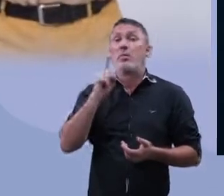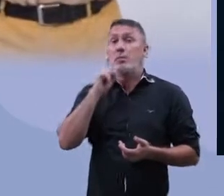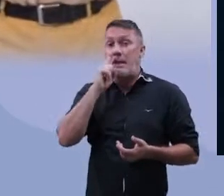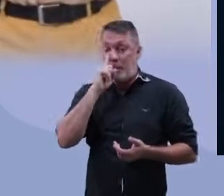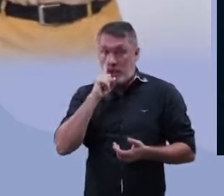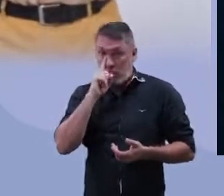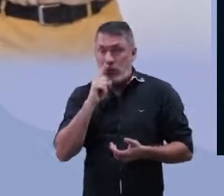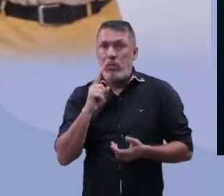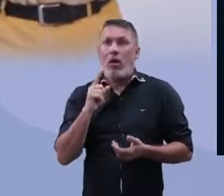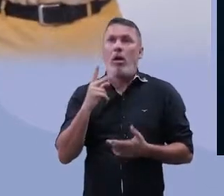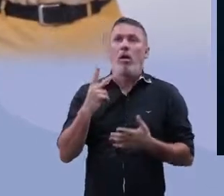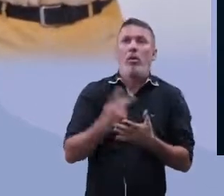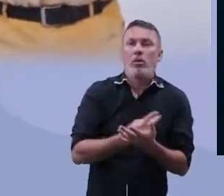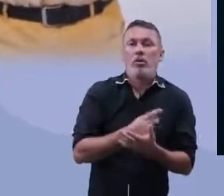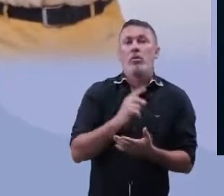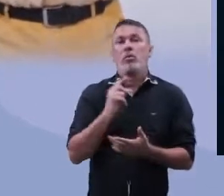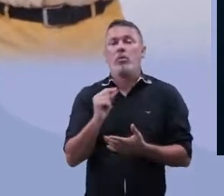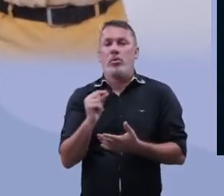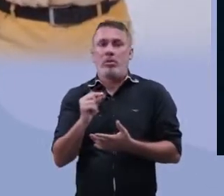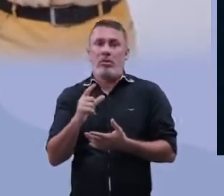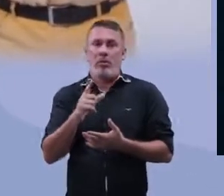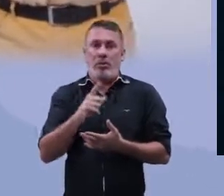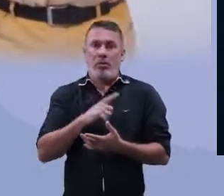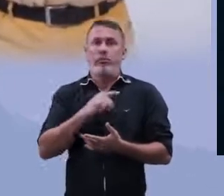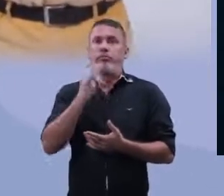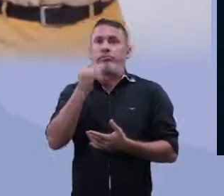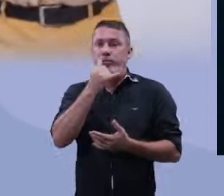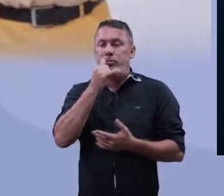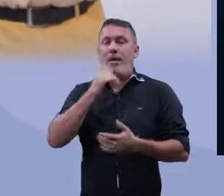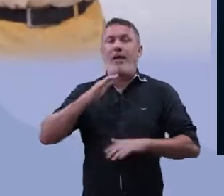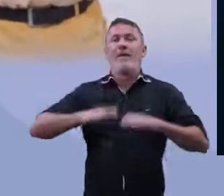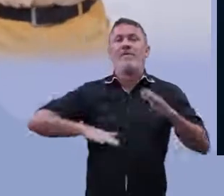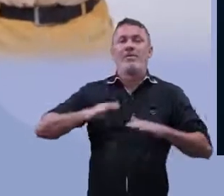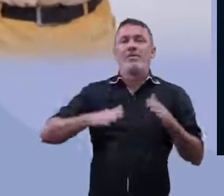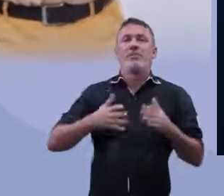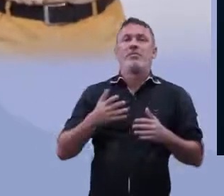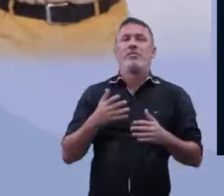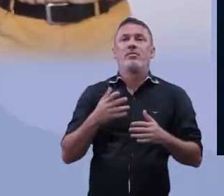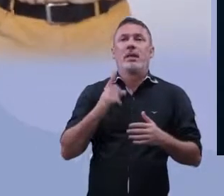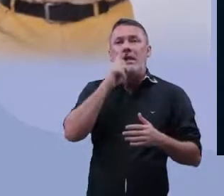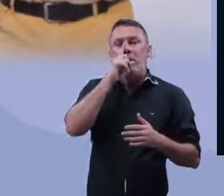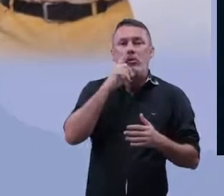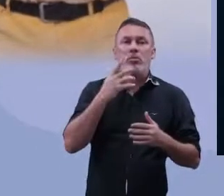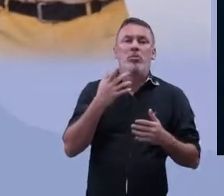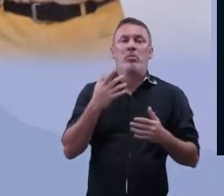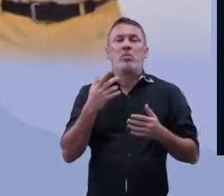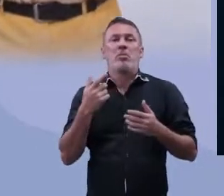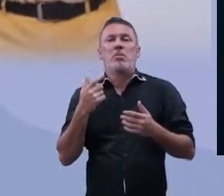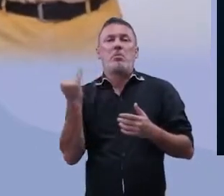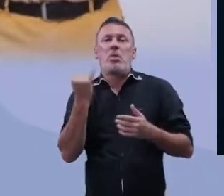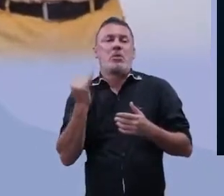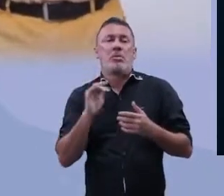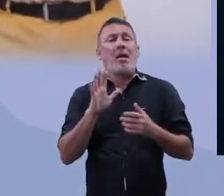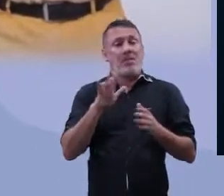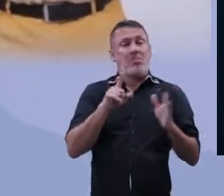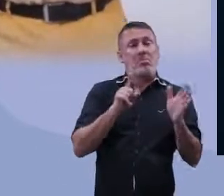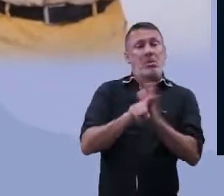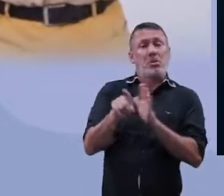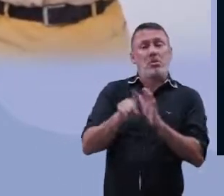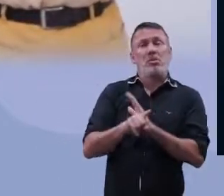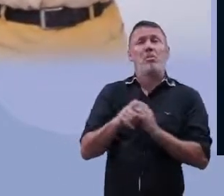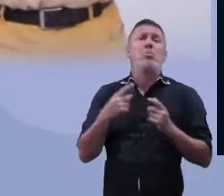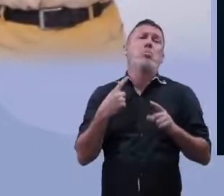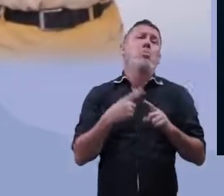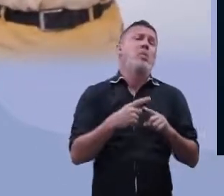em detrimento do quantitativo energético, às vezes não é tão representativo. Né, é uma coisa que é até questionável. Até